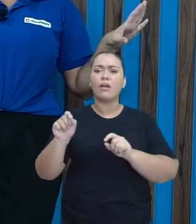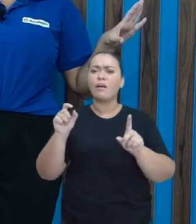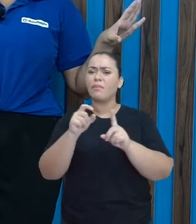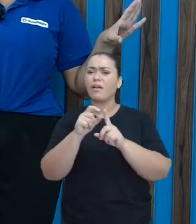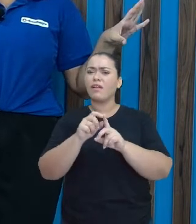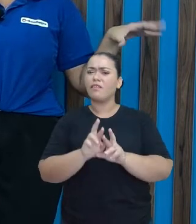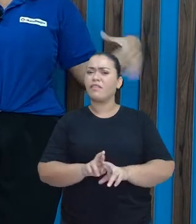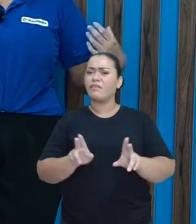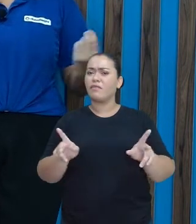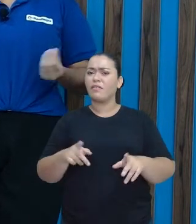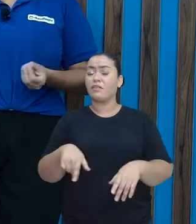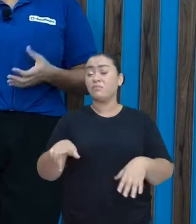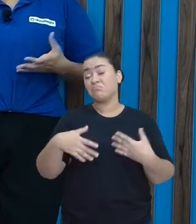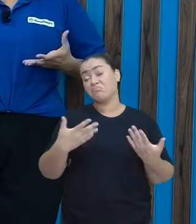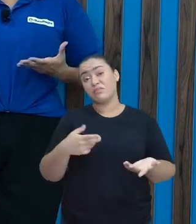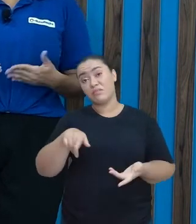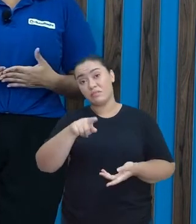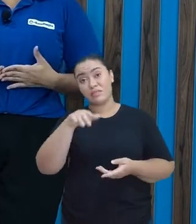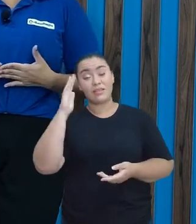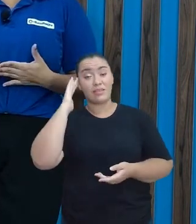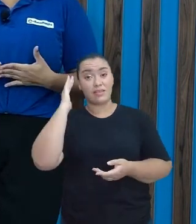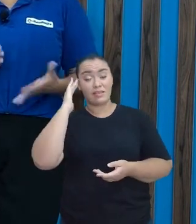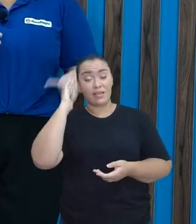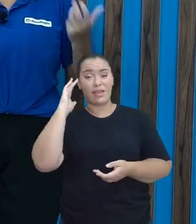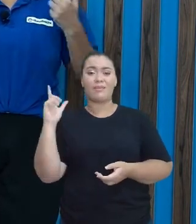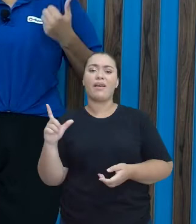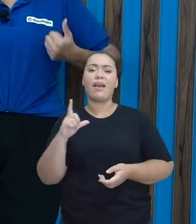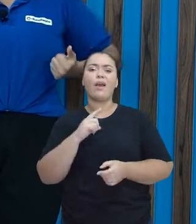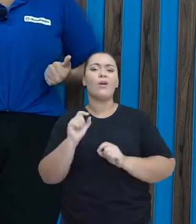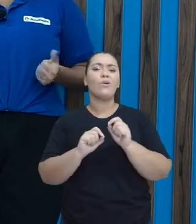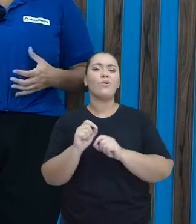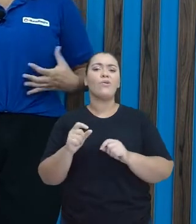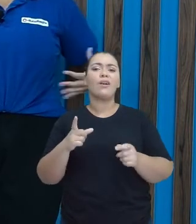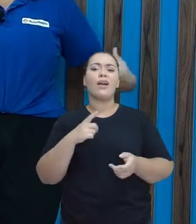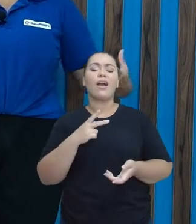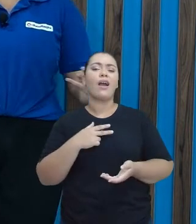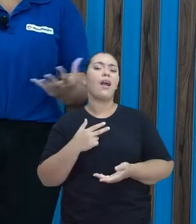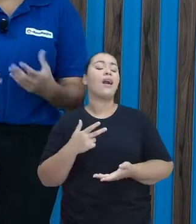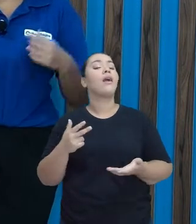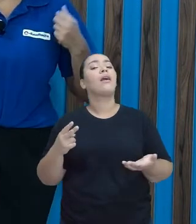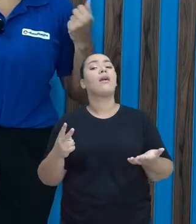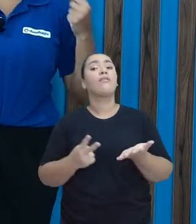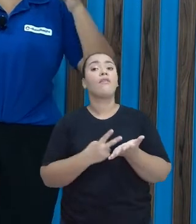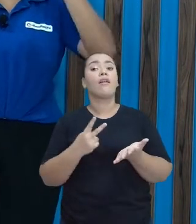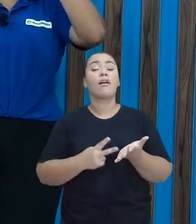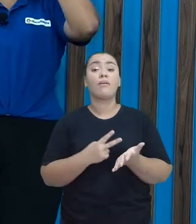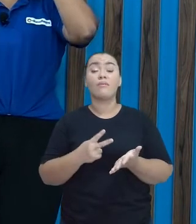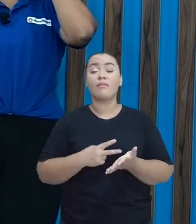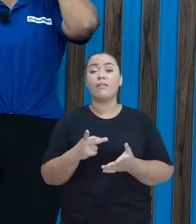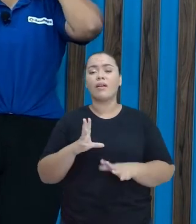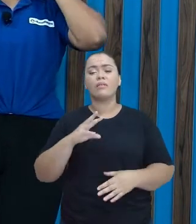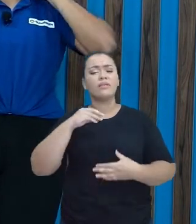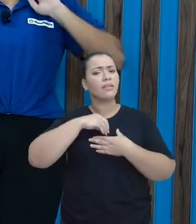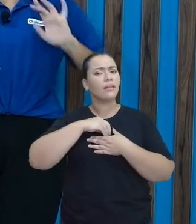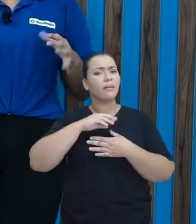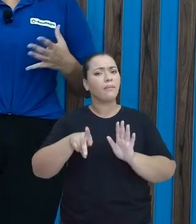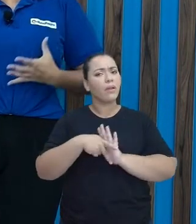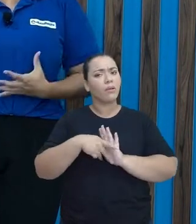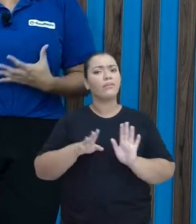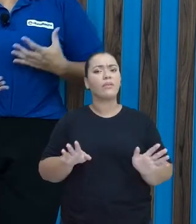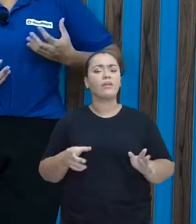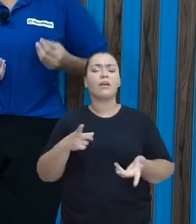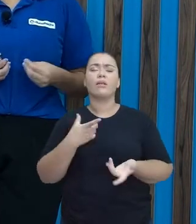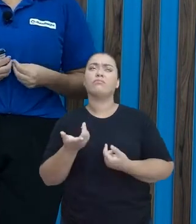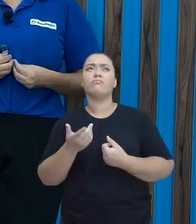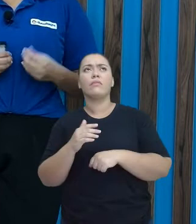se vocês sabem, mas todo mundo tem aquele vocabulário interno, aquelas palavras que são mais